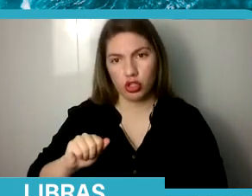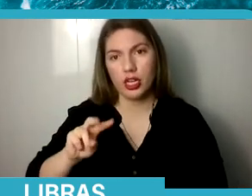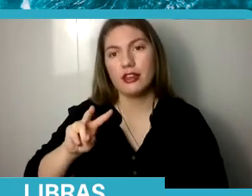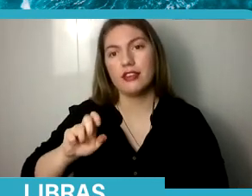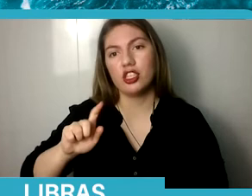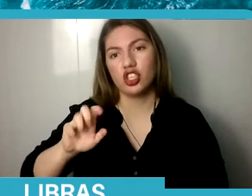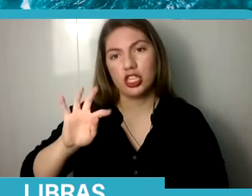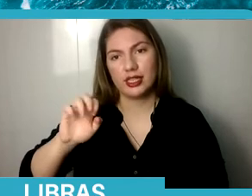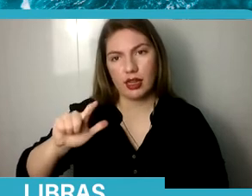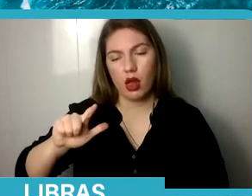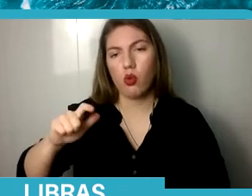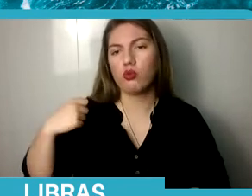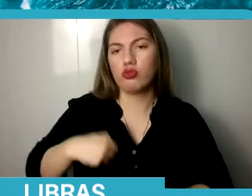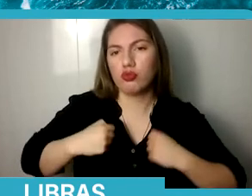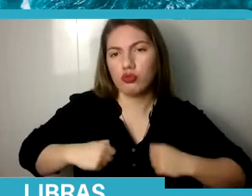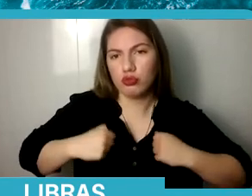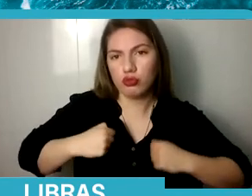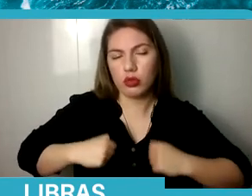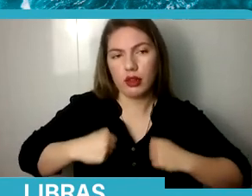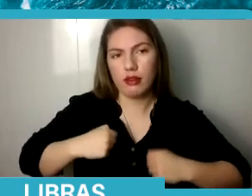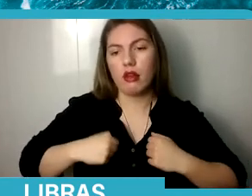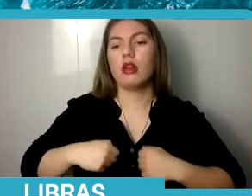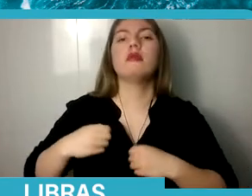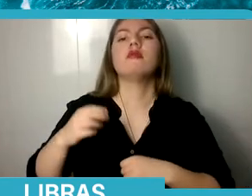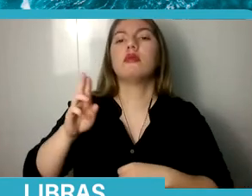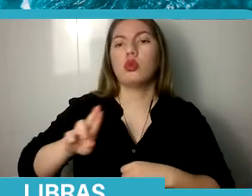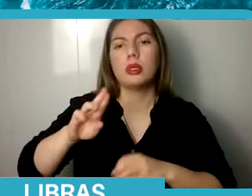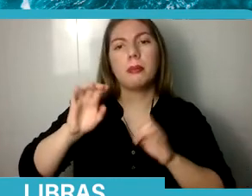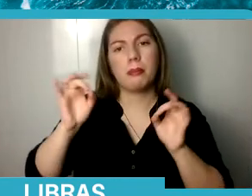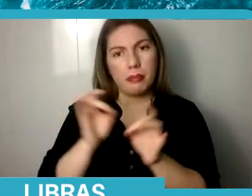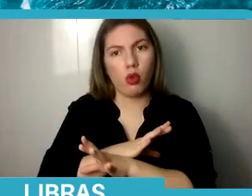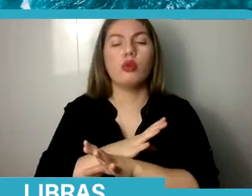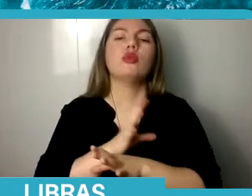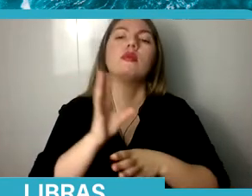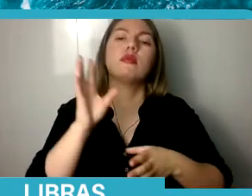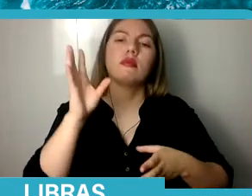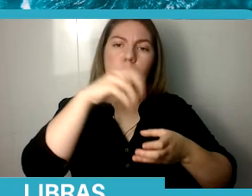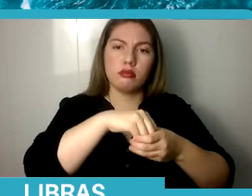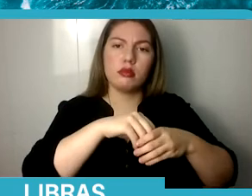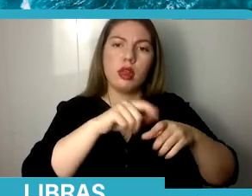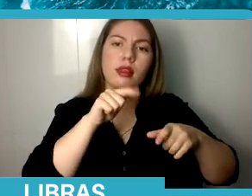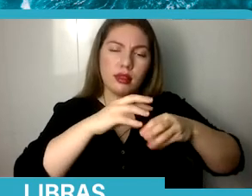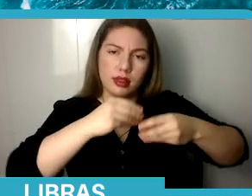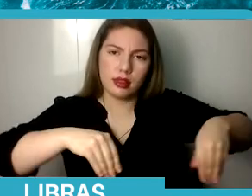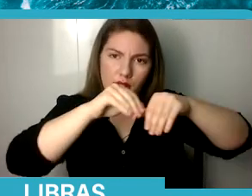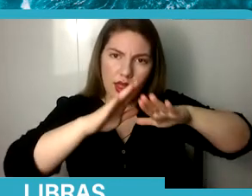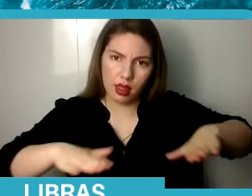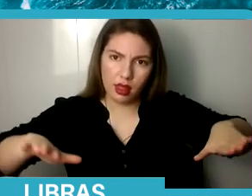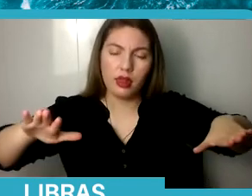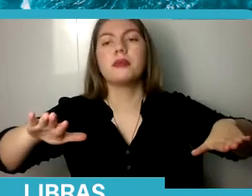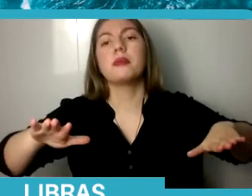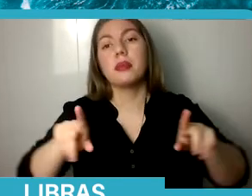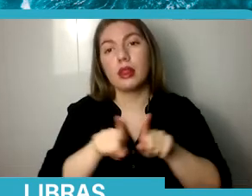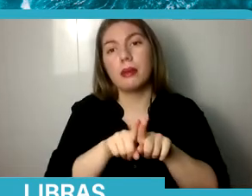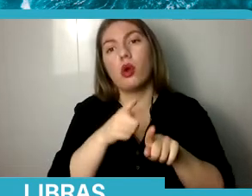depois que você usa ela volta como nutriente para terra e a gente tem um esfregão dia de pesca que é substitui aquelas